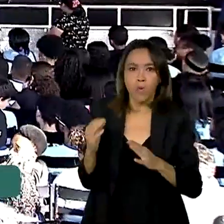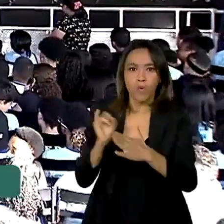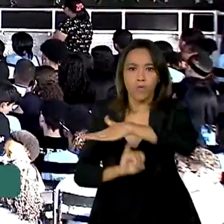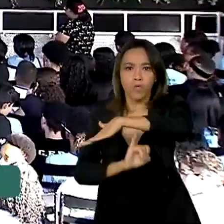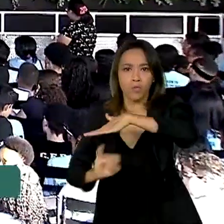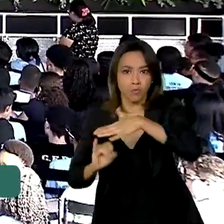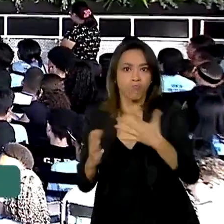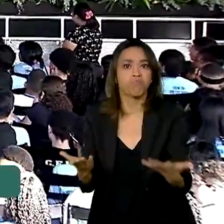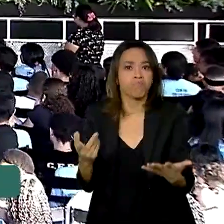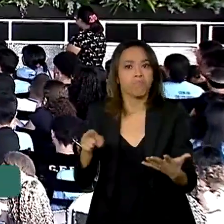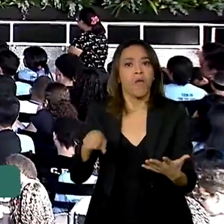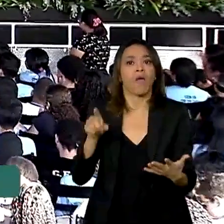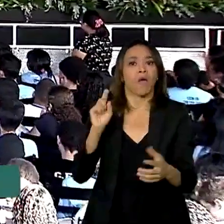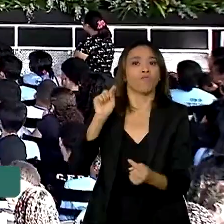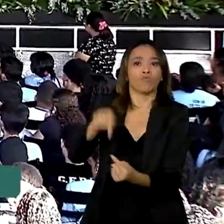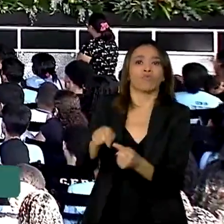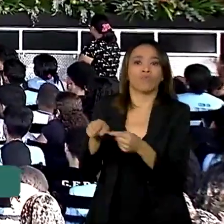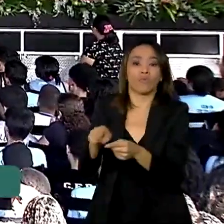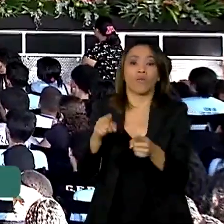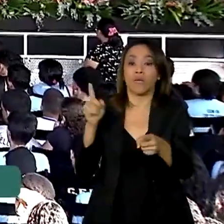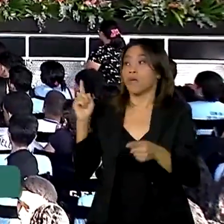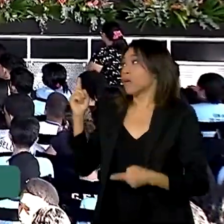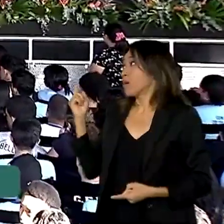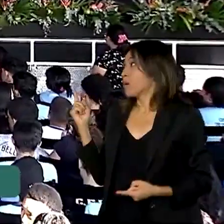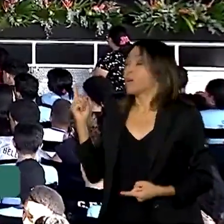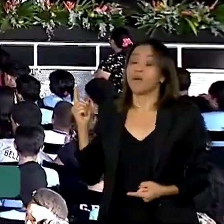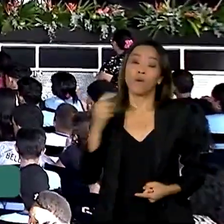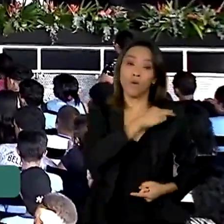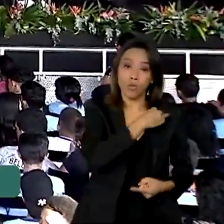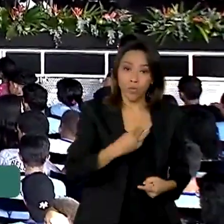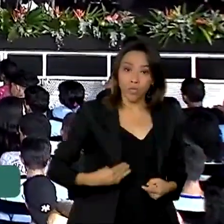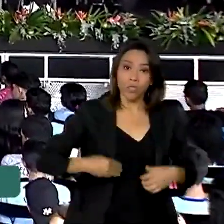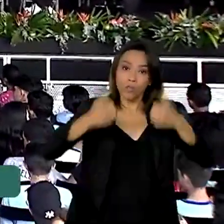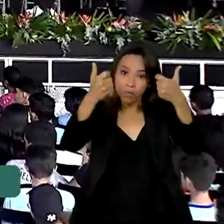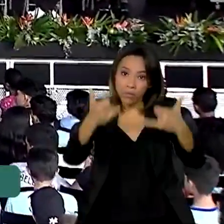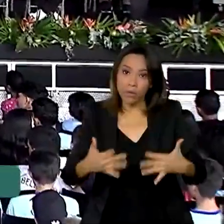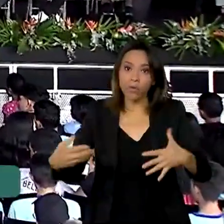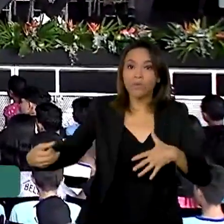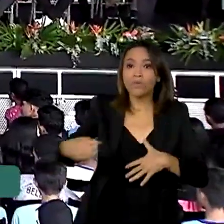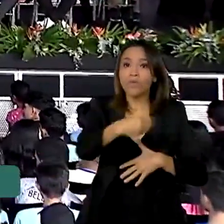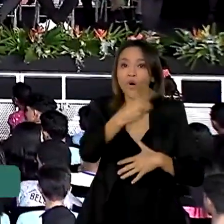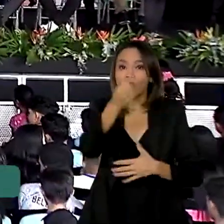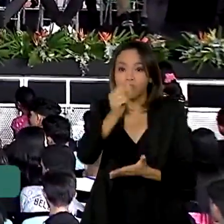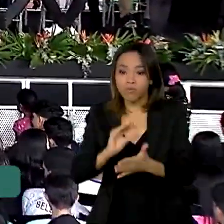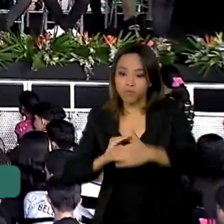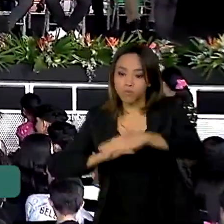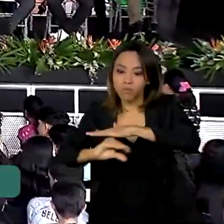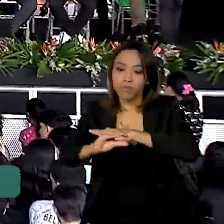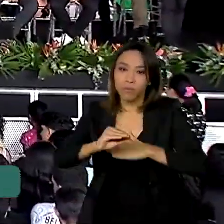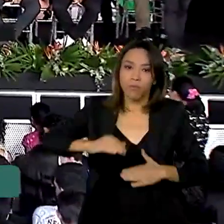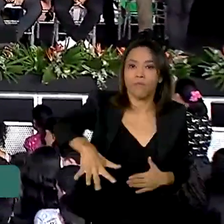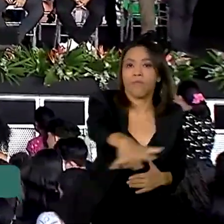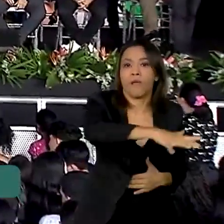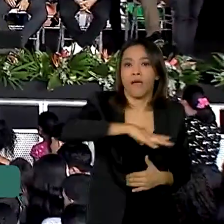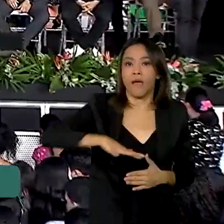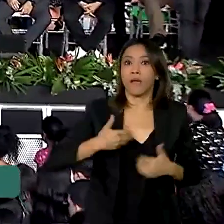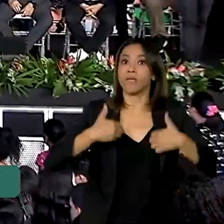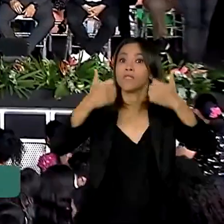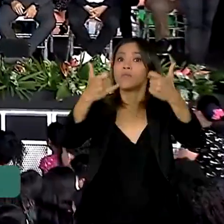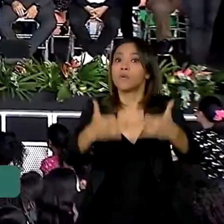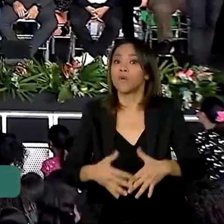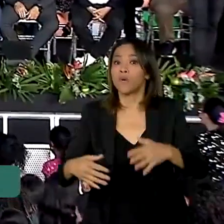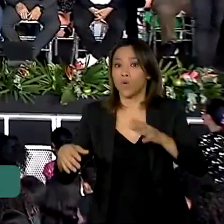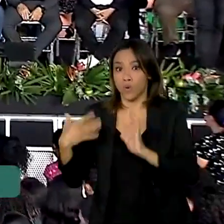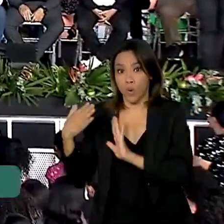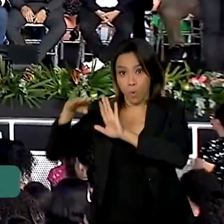Durante o evento, o ministro da Educação falou sobre os novos investimentos do governo federal no setor e destacou o programa Pé de Meia,